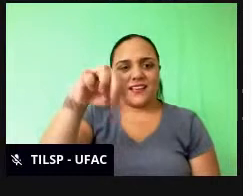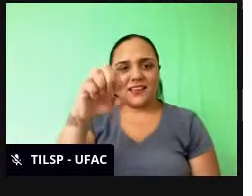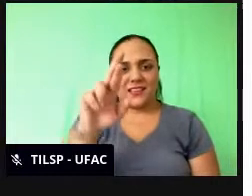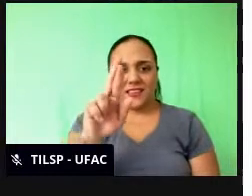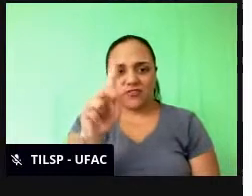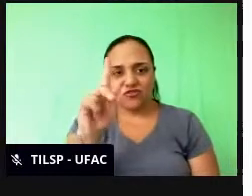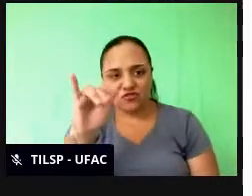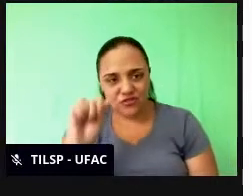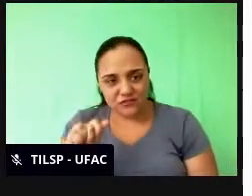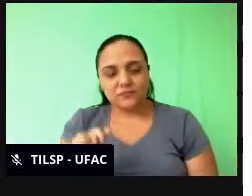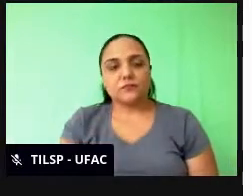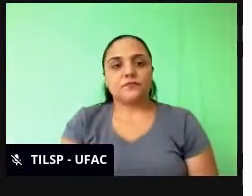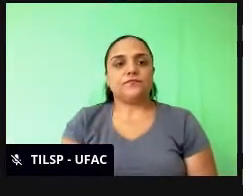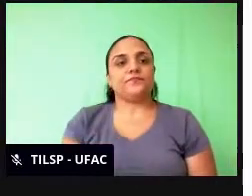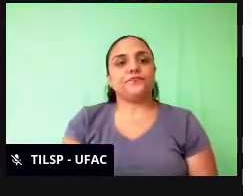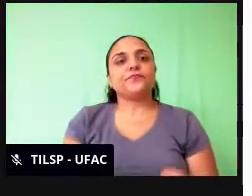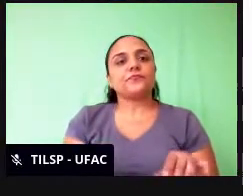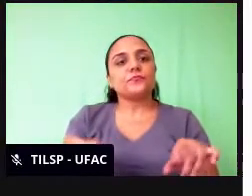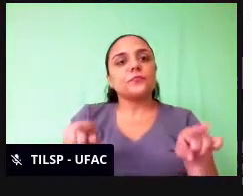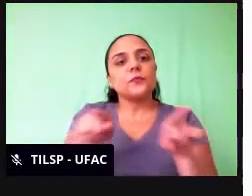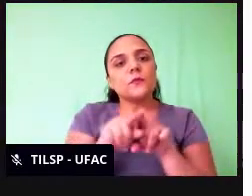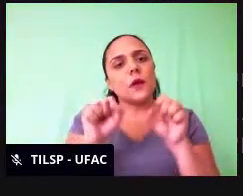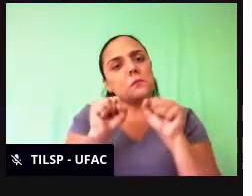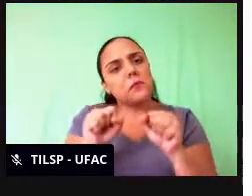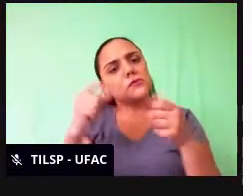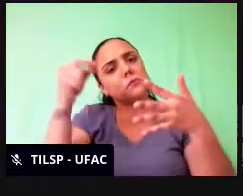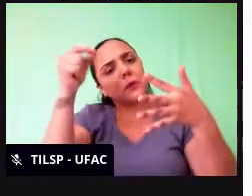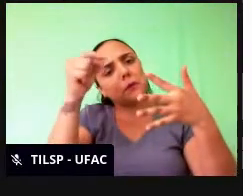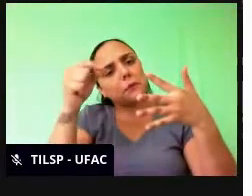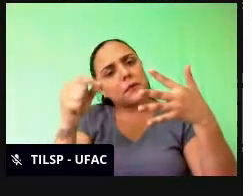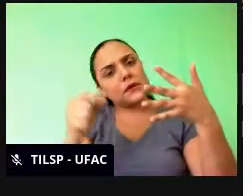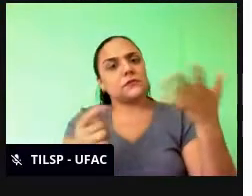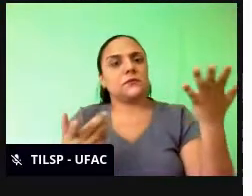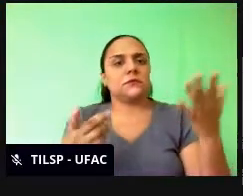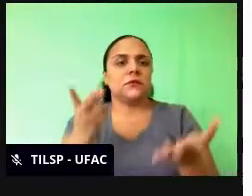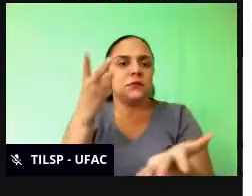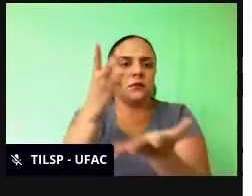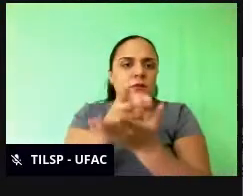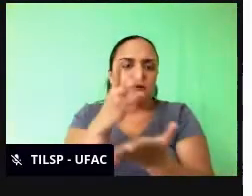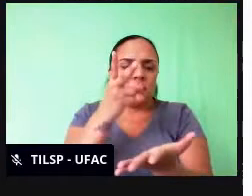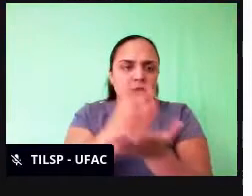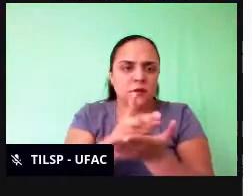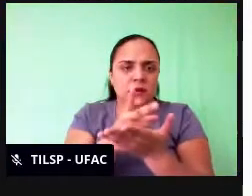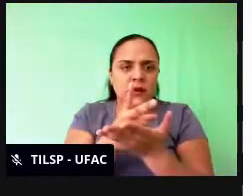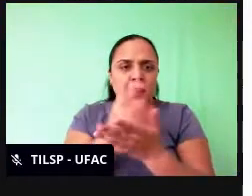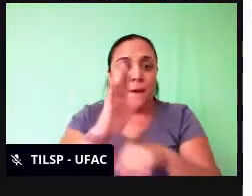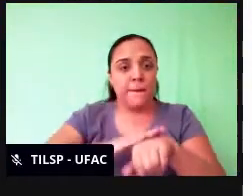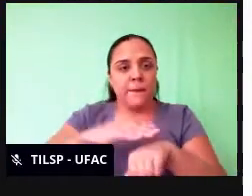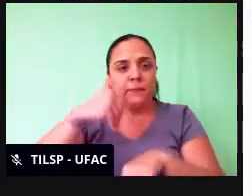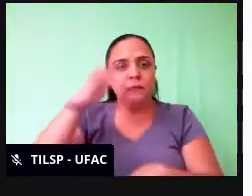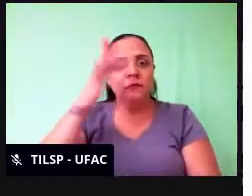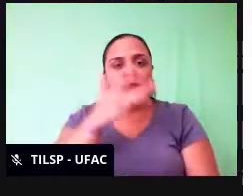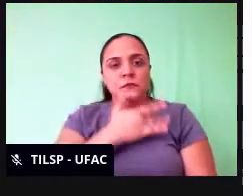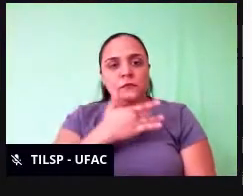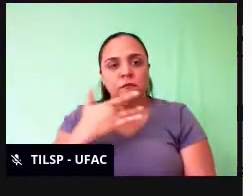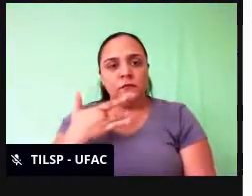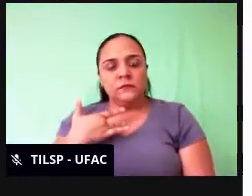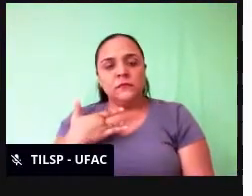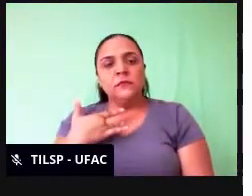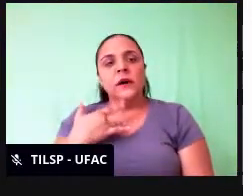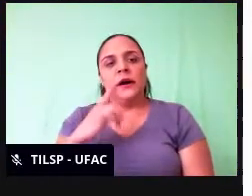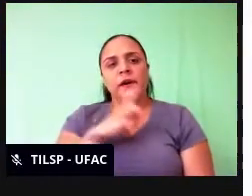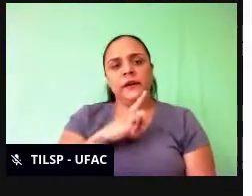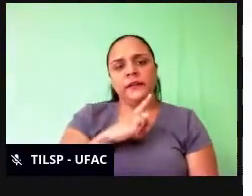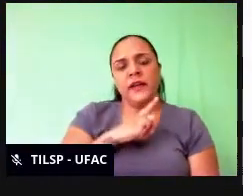monitoramento. Então, para isso, a gente utiliza algumas opções, então a gente sempre prioriza opções mais saudáveis, como as